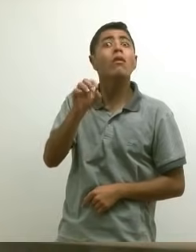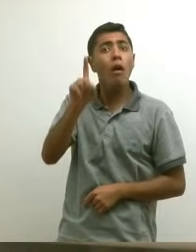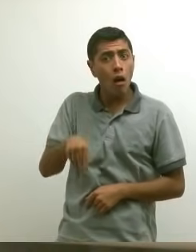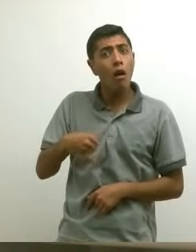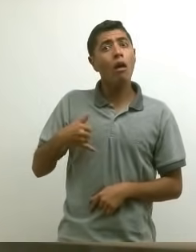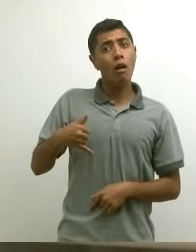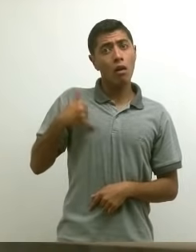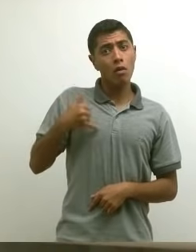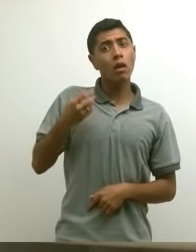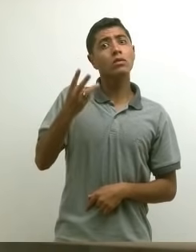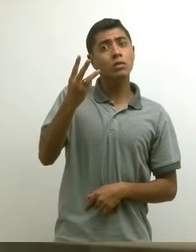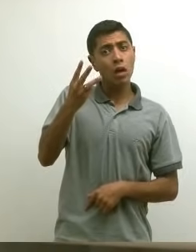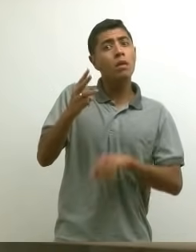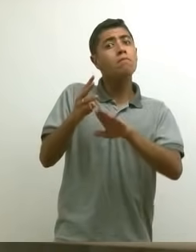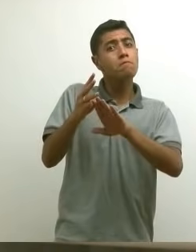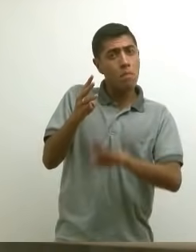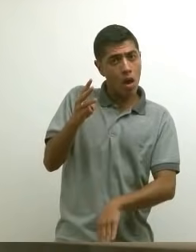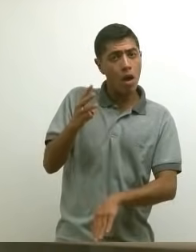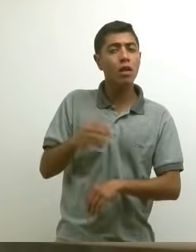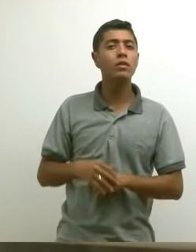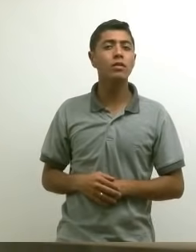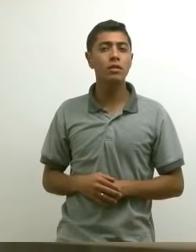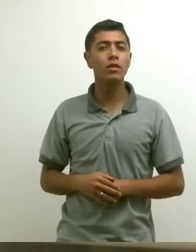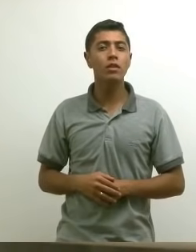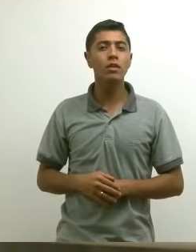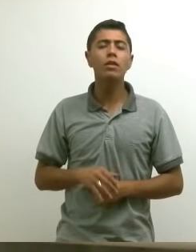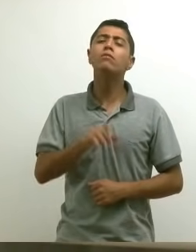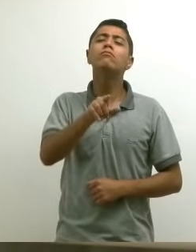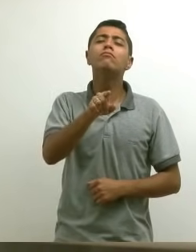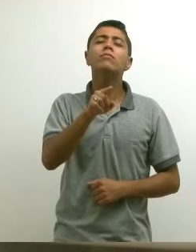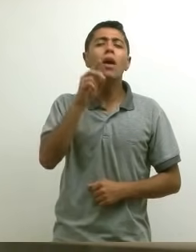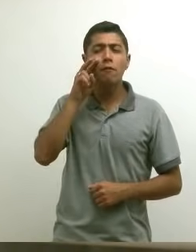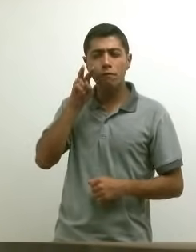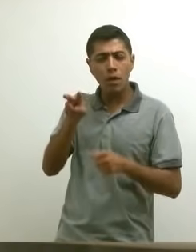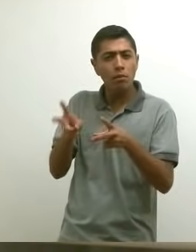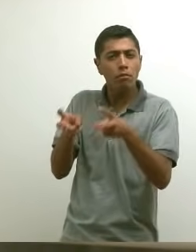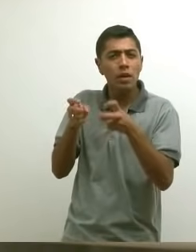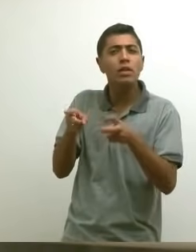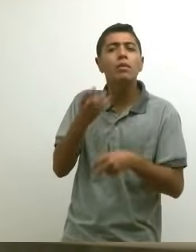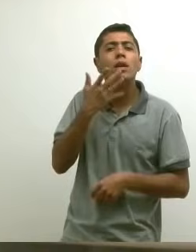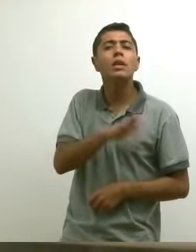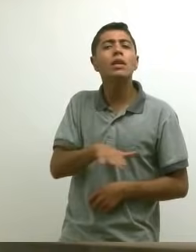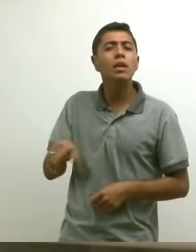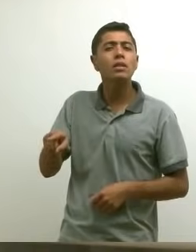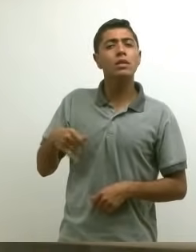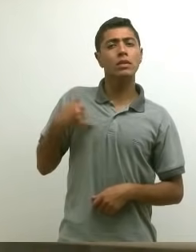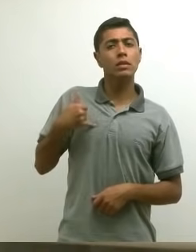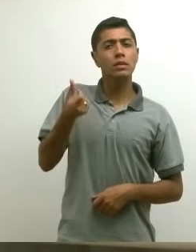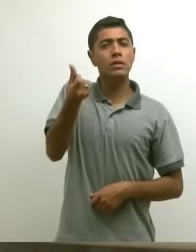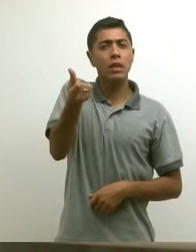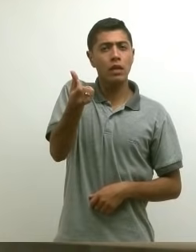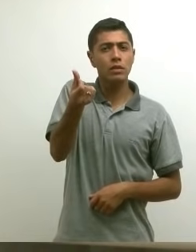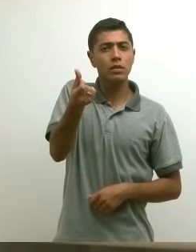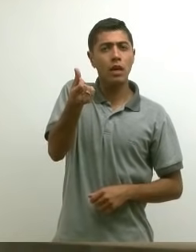que acontece na criança até seis anos de idade enquanto ela está na educação inicial